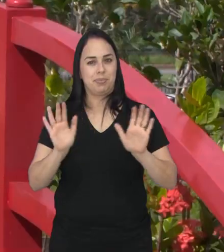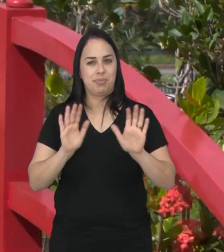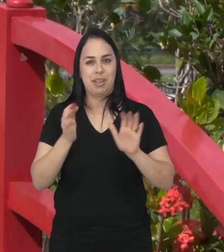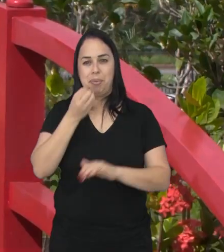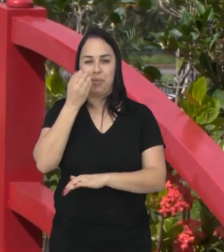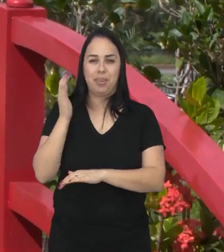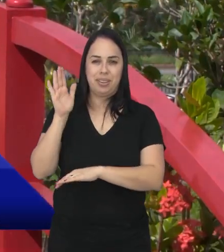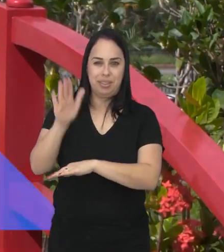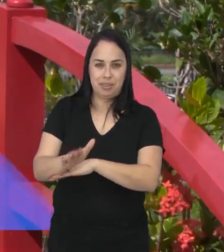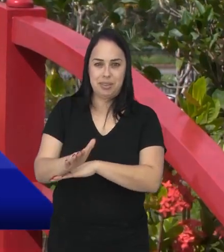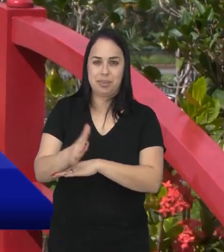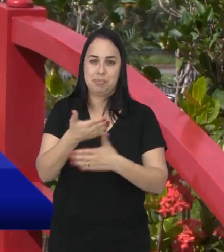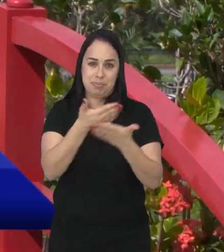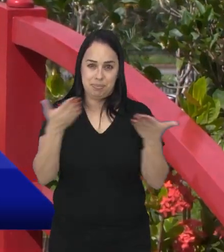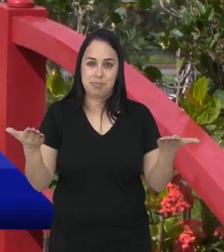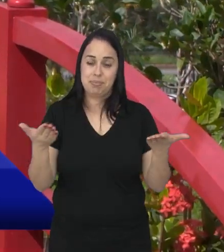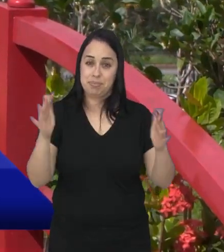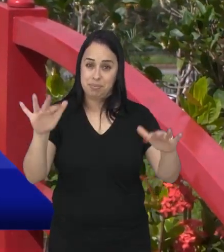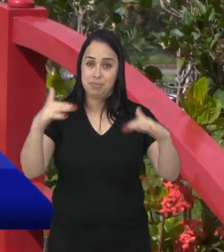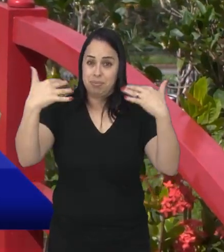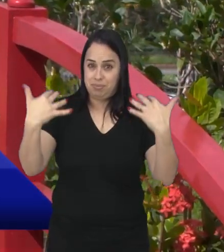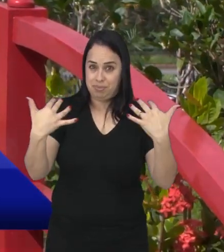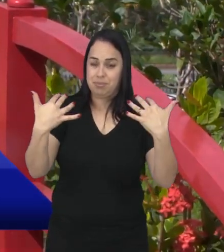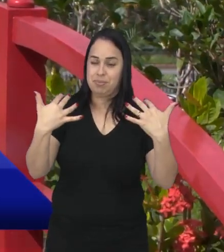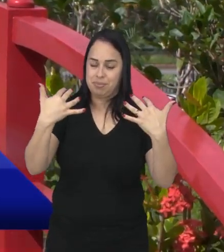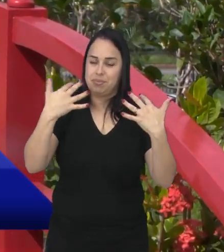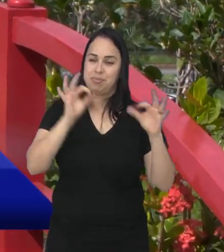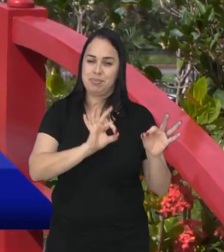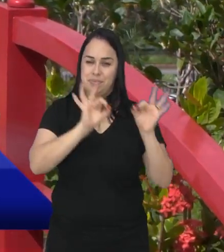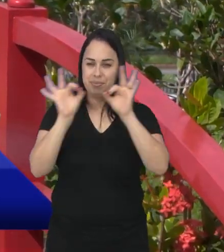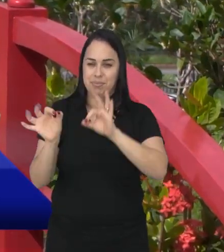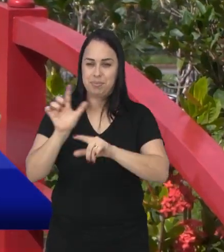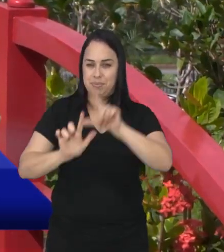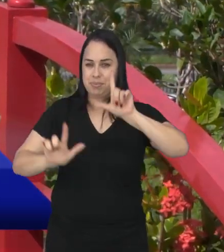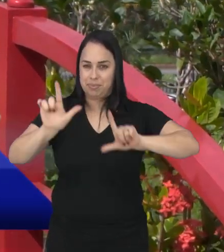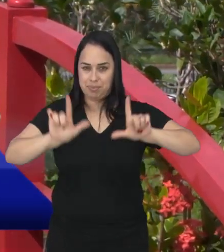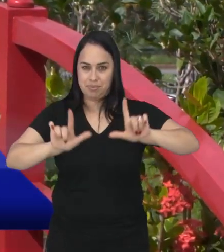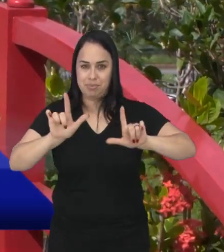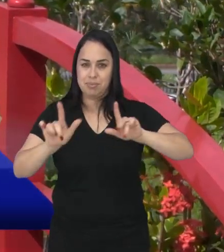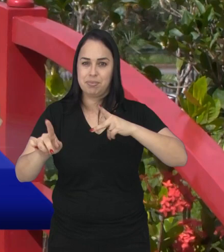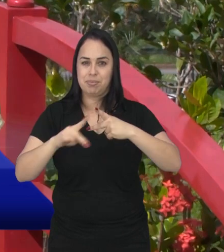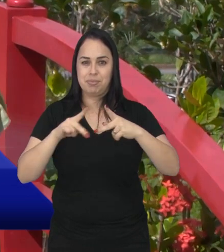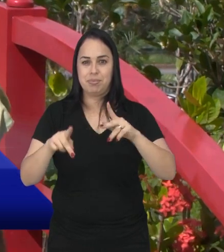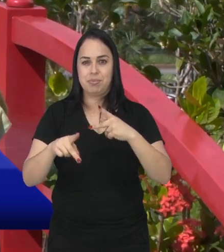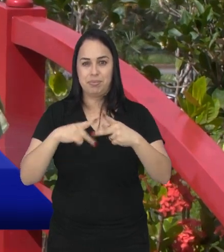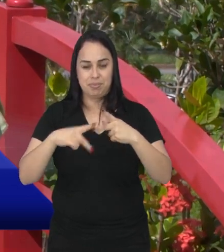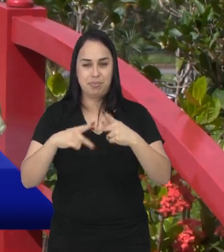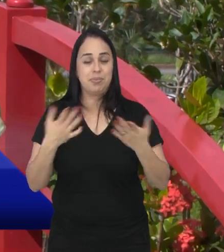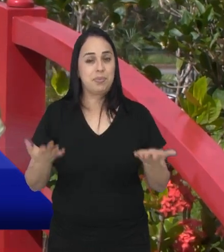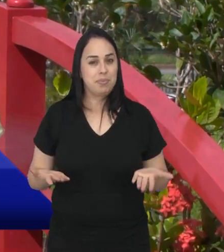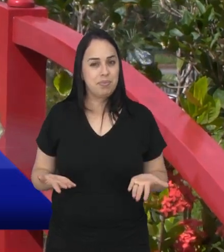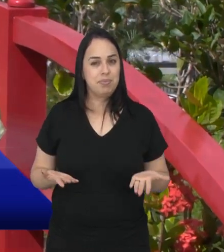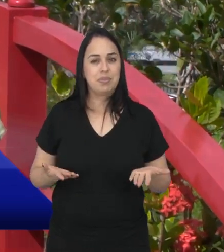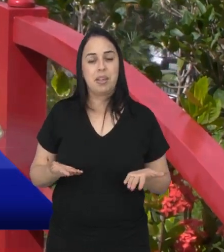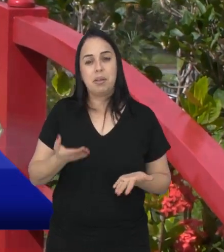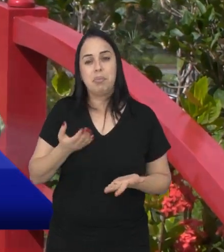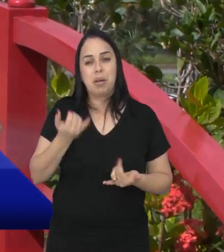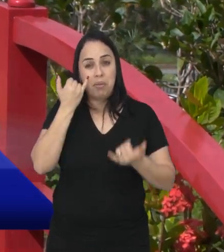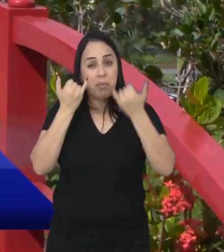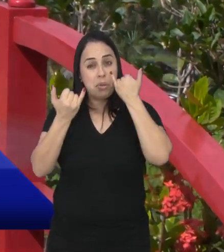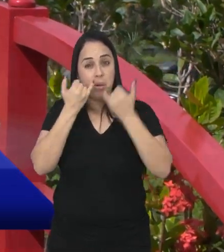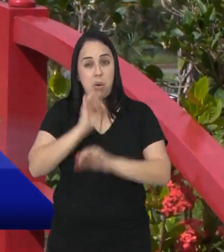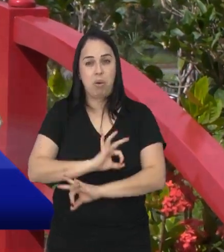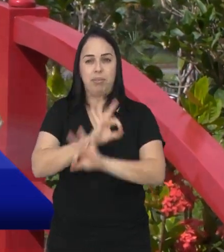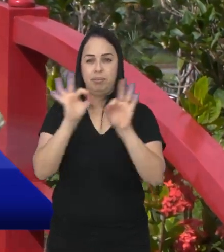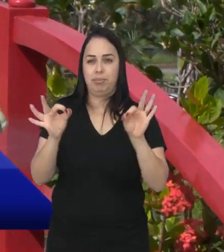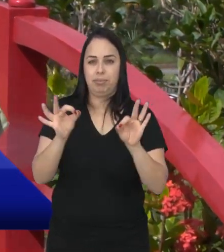Oi Sandra muito boa tarde muito boa tarde também para você que nos acompanha pela TV Câmara de São José dos Campos é